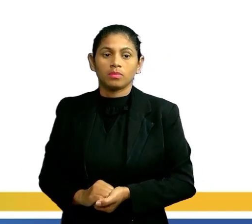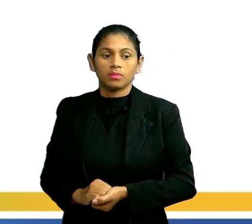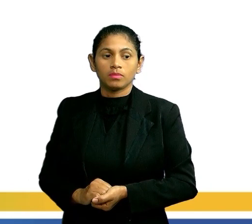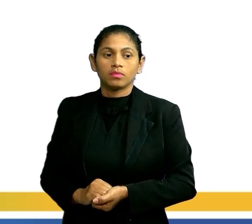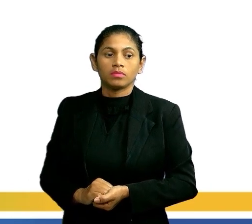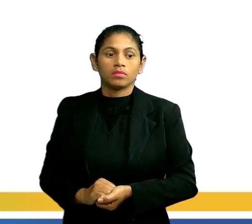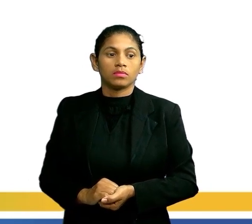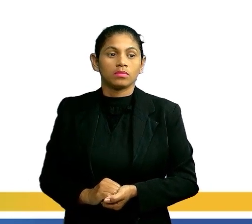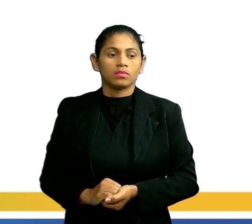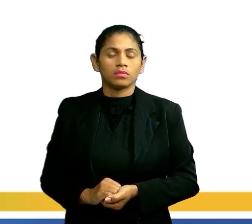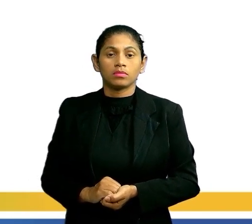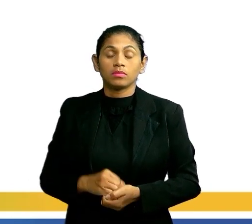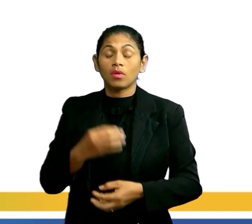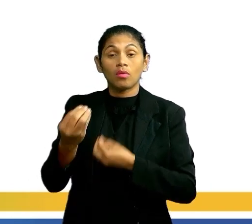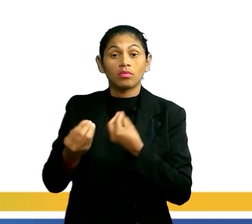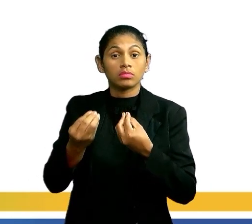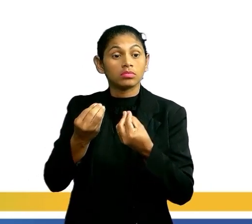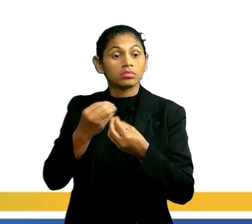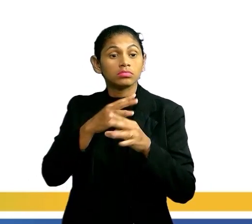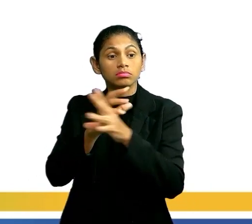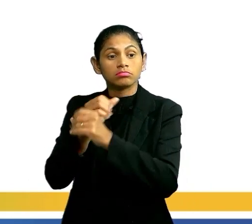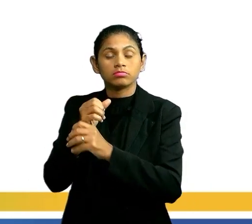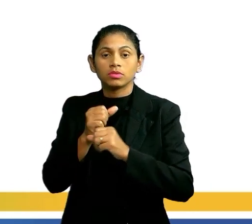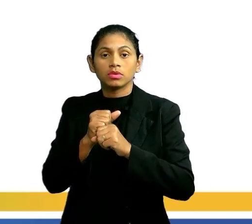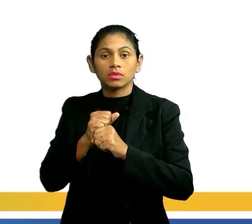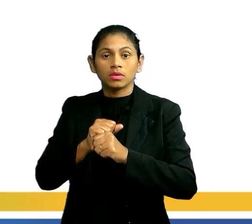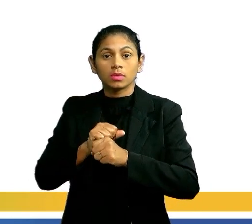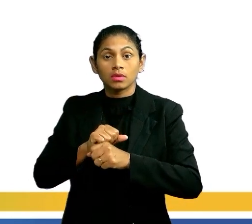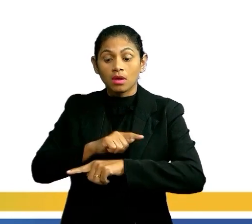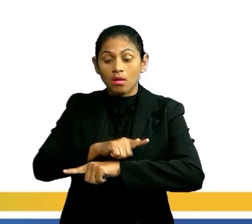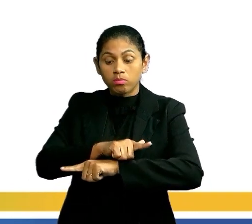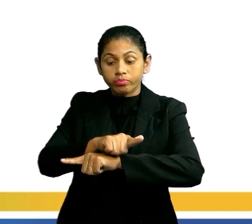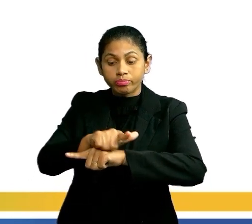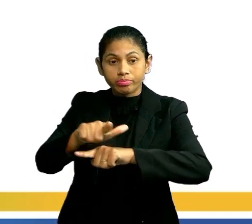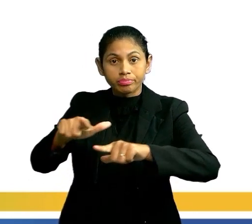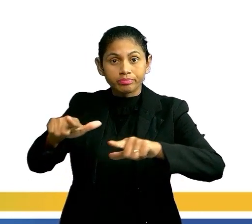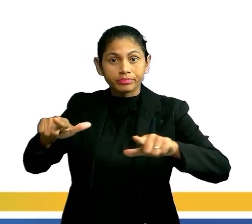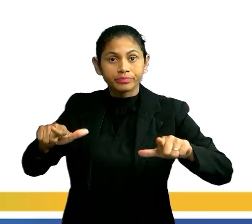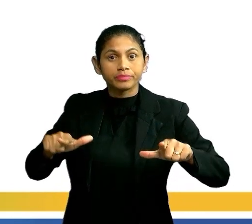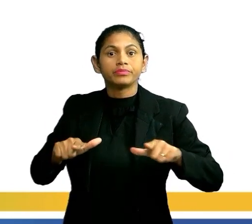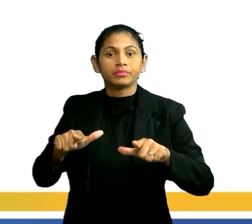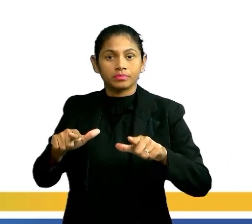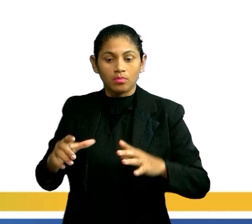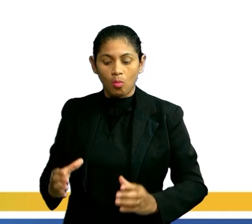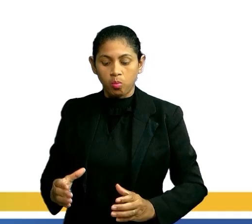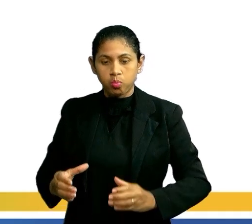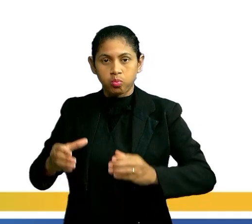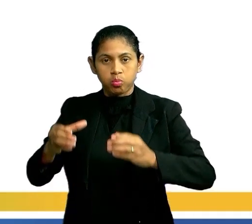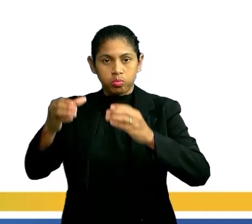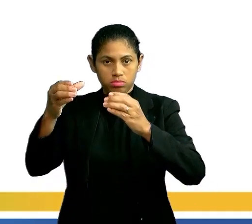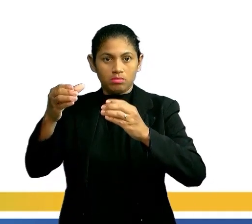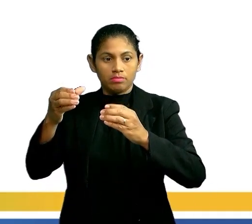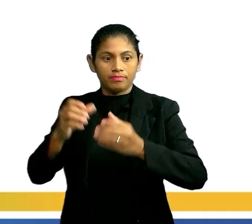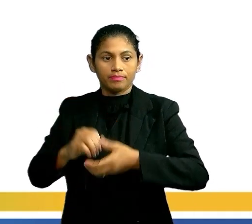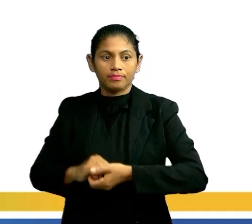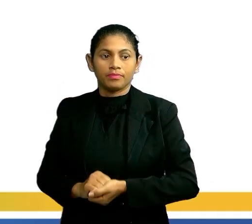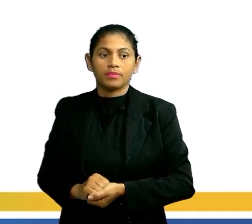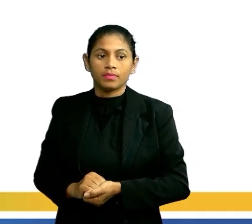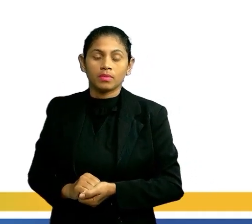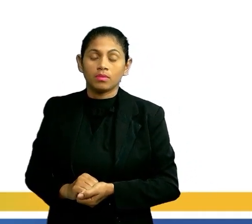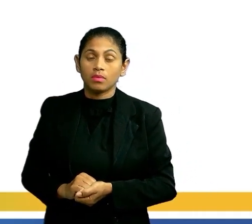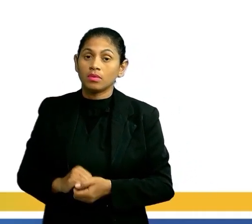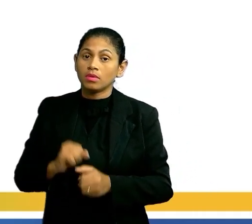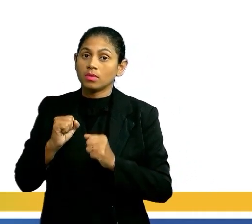Aqui, ó. Como calcular a área e o volume no cilindro? Então, bora entender aqui uma coisa. Ao lidar com sólidos, podemos calcular a